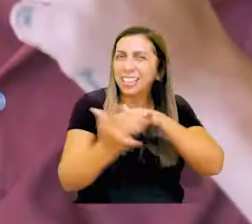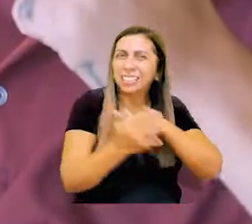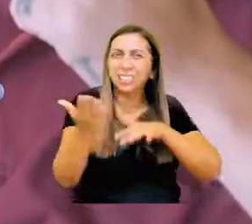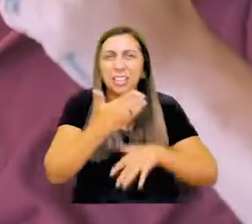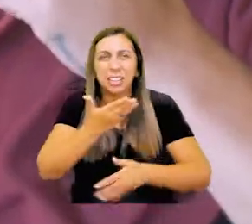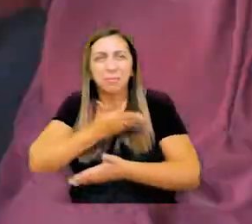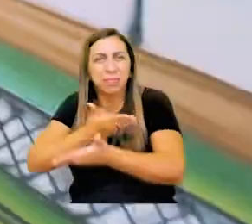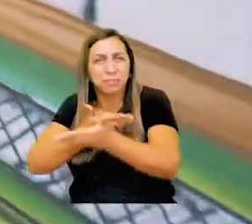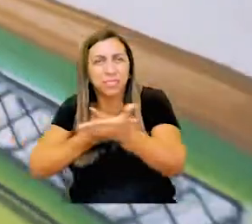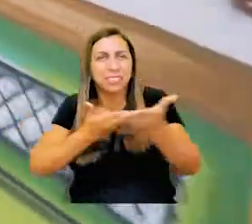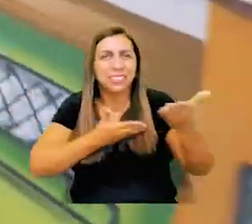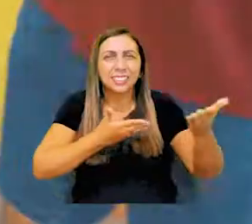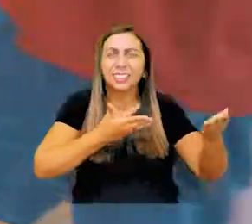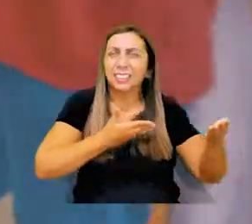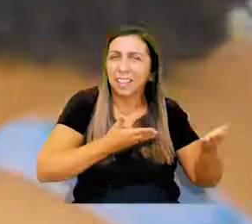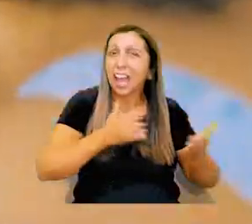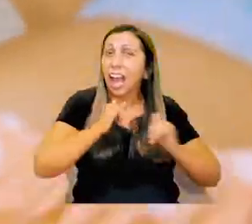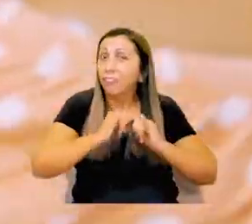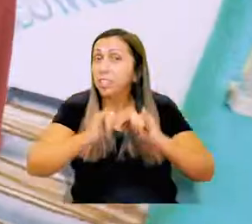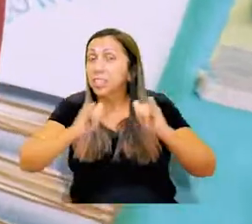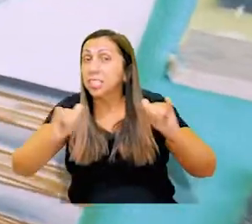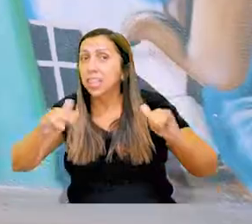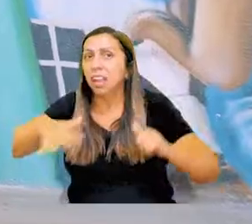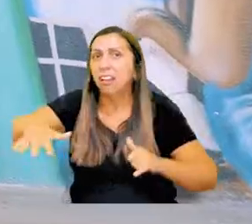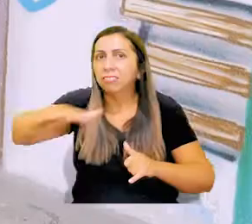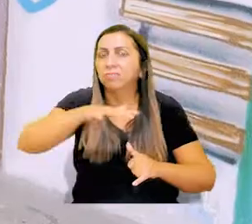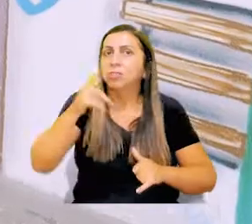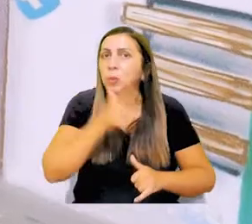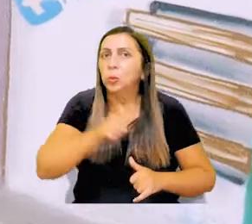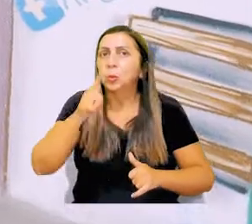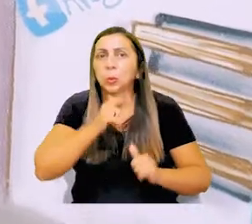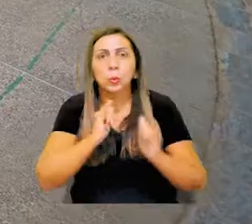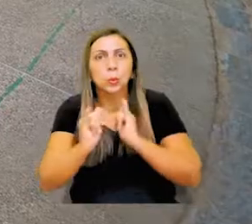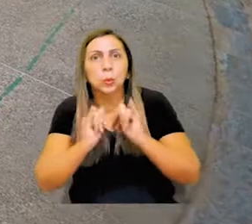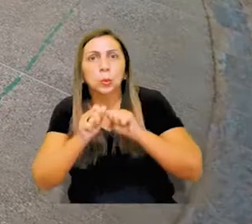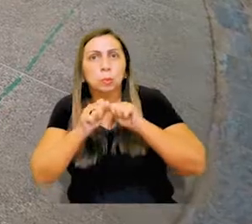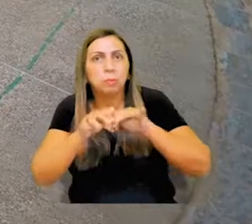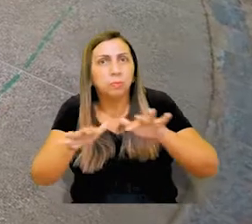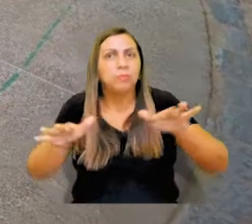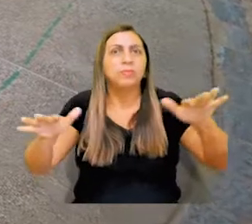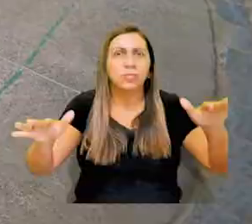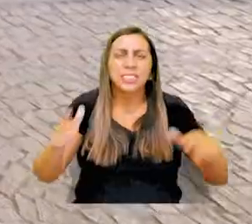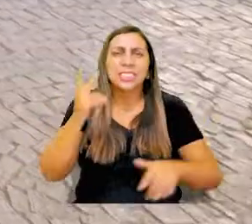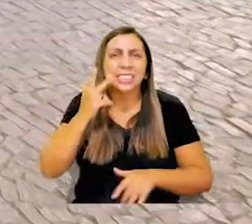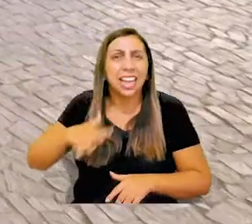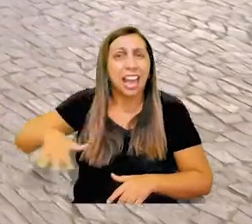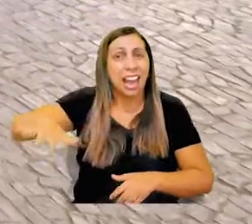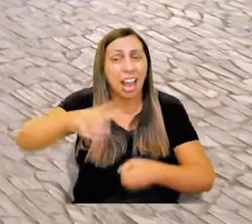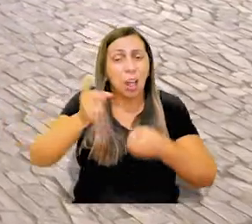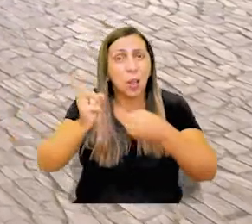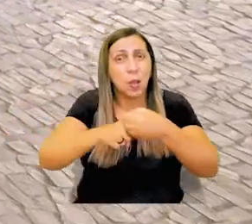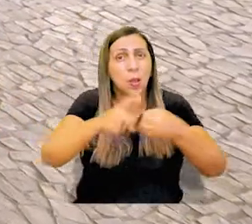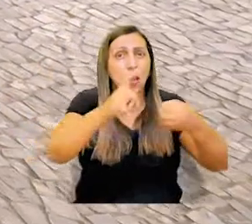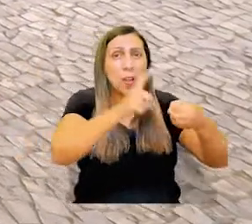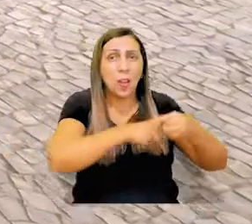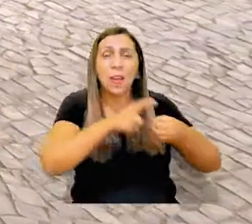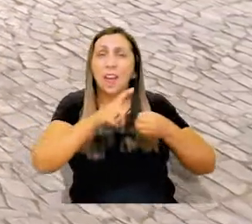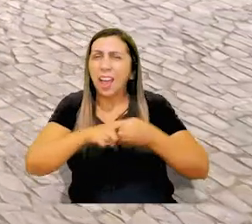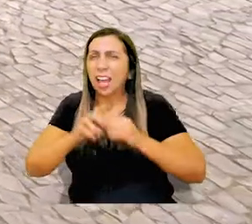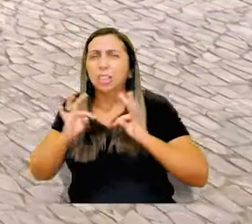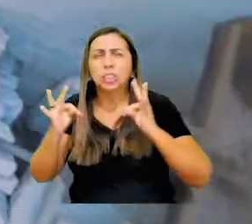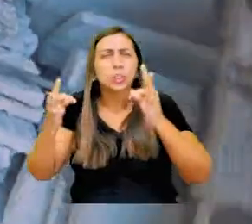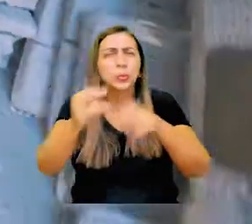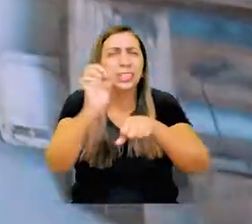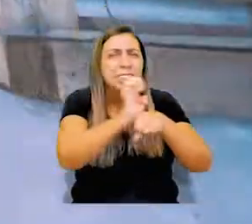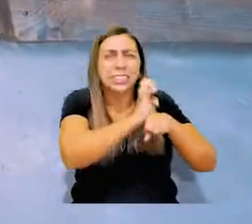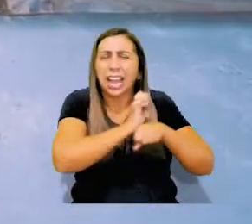rede, chama os pivete. Avisa que Nazaré vai ter chuva de internet. Ceará conectado é no